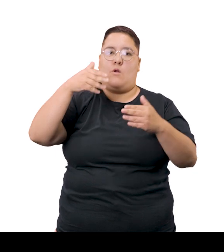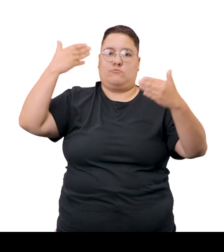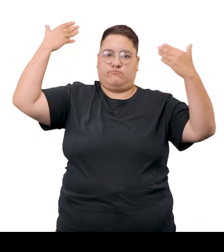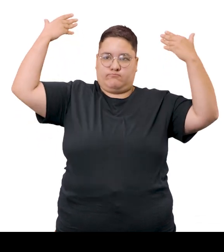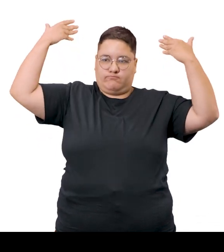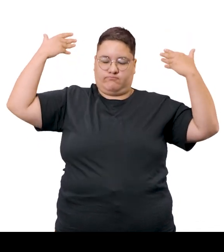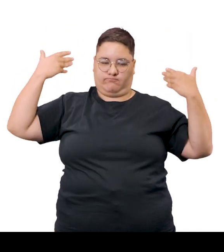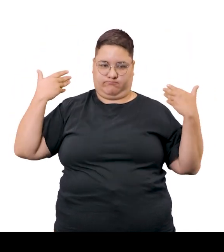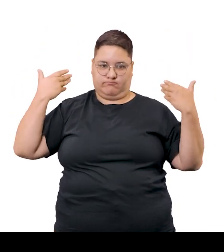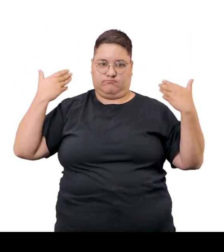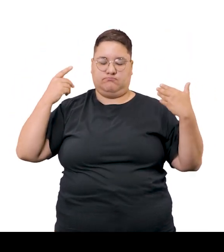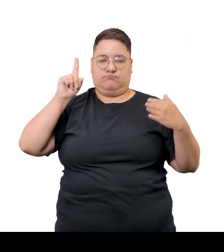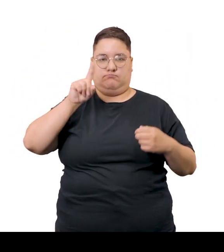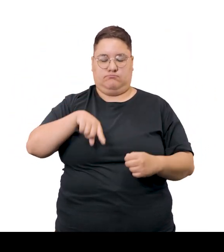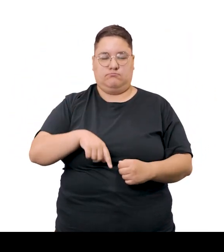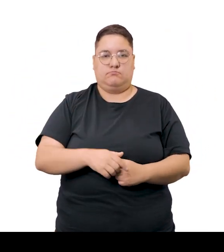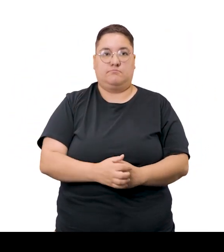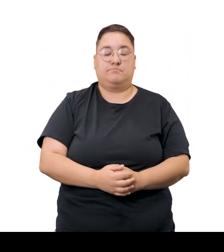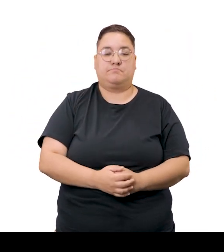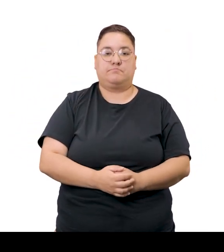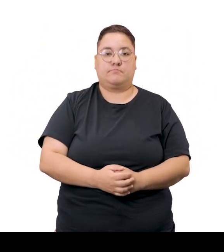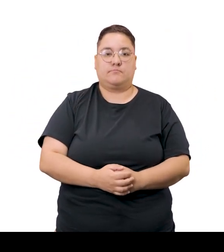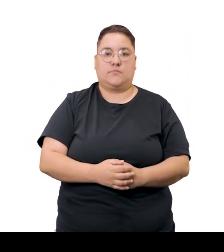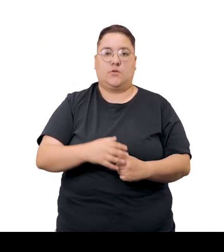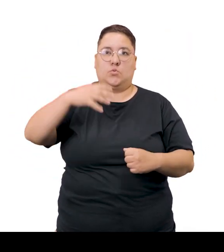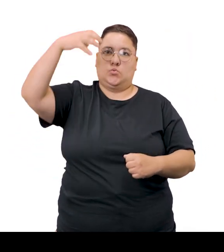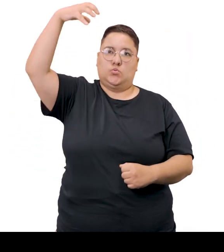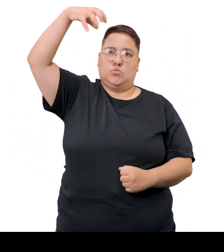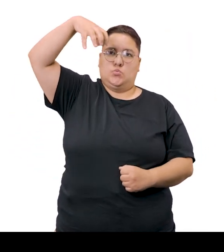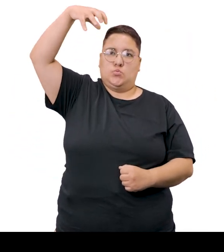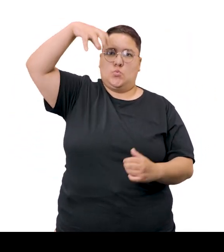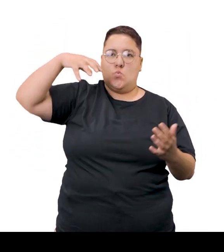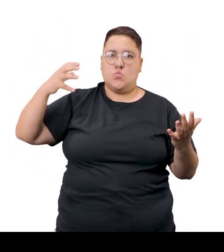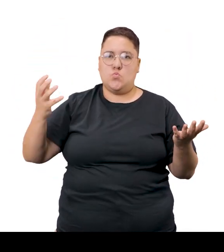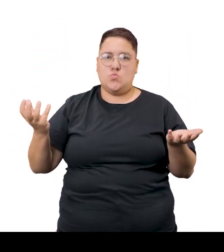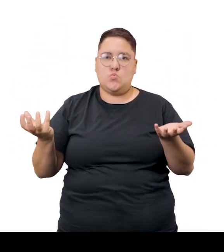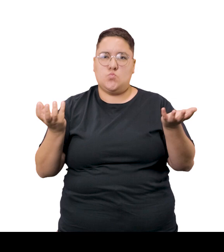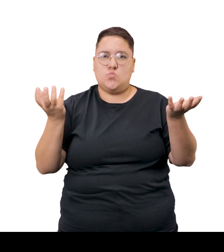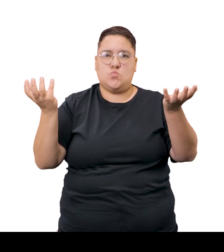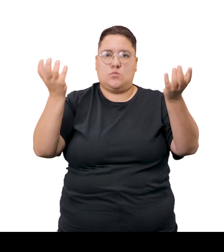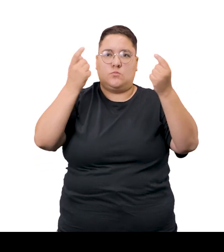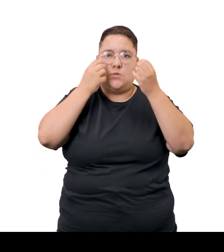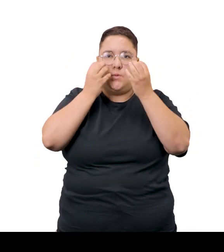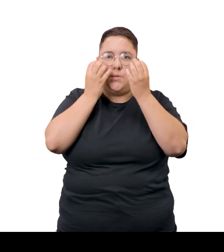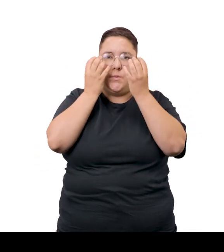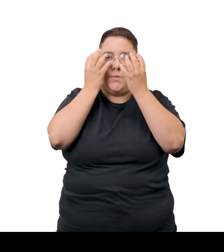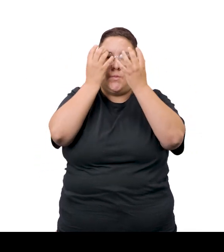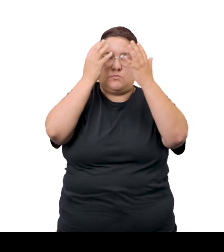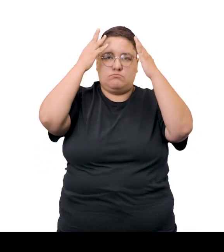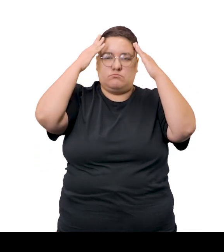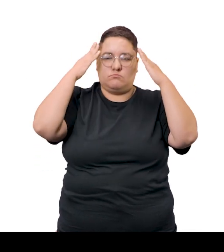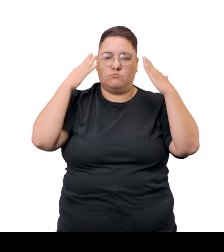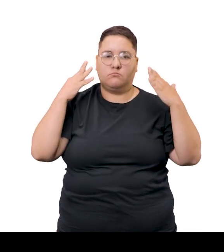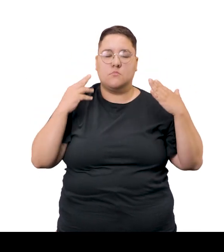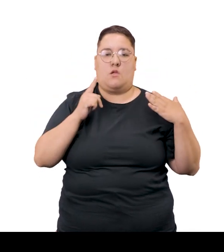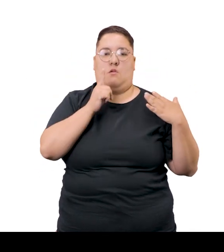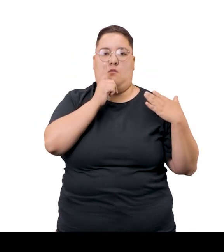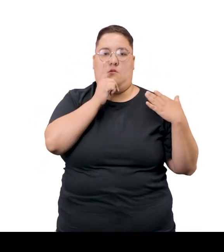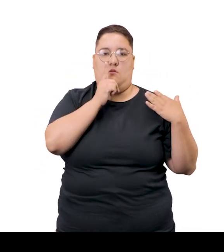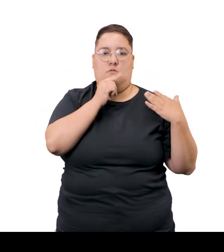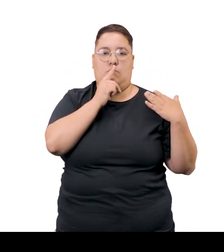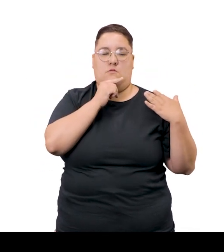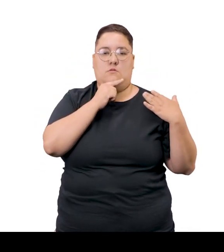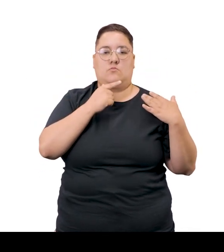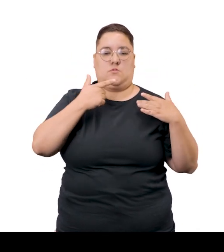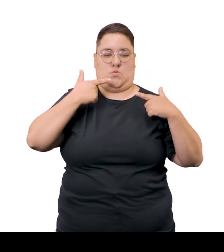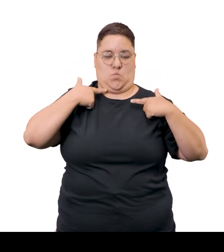da imagem. O vapor do chuveiro aparece nos óculos úmidos e nos seus cabelos molhados. o torso